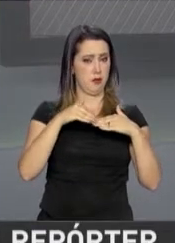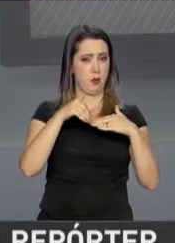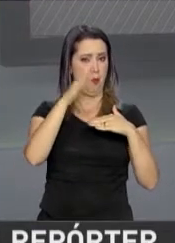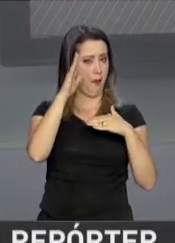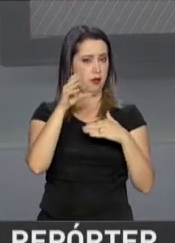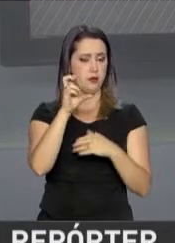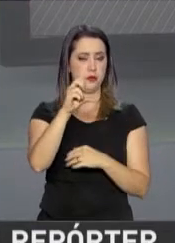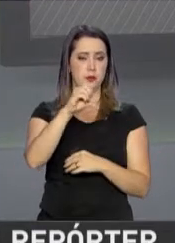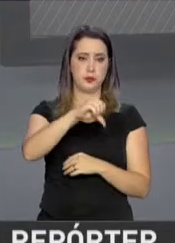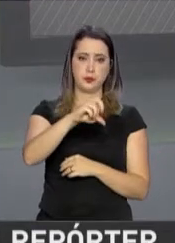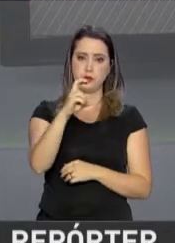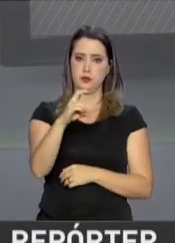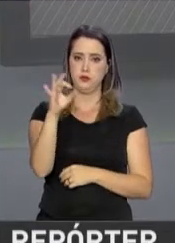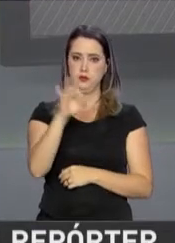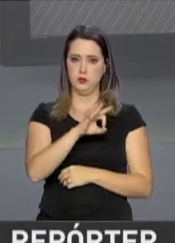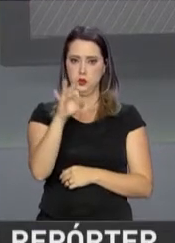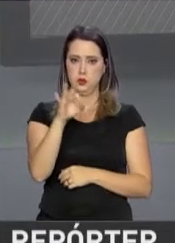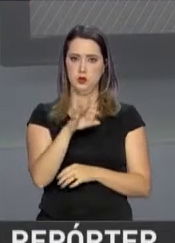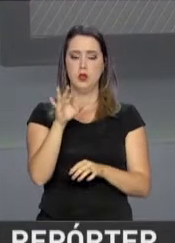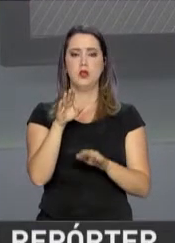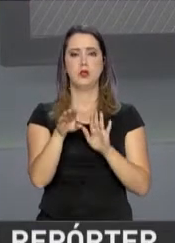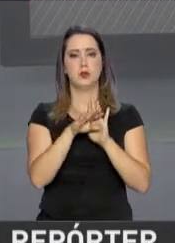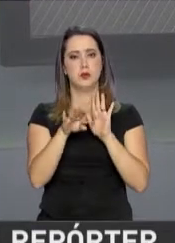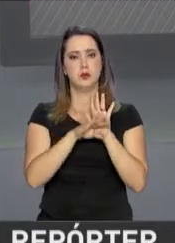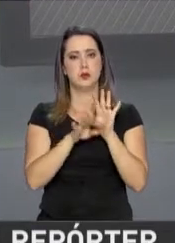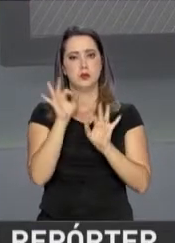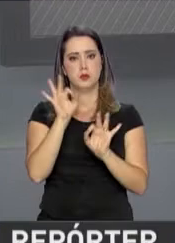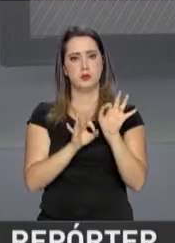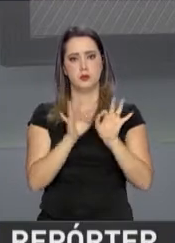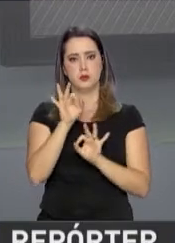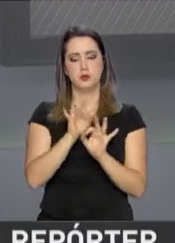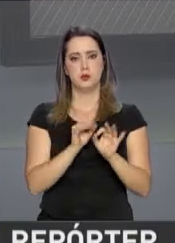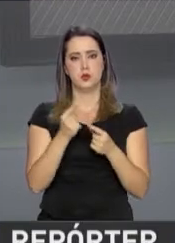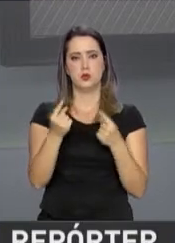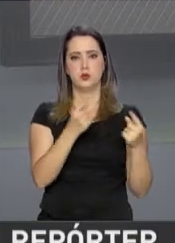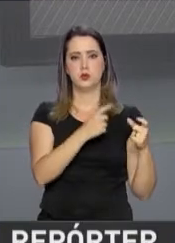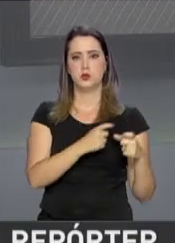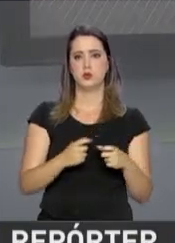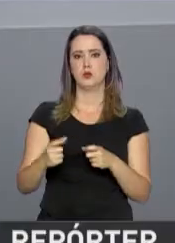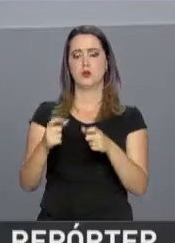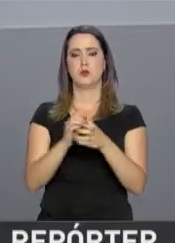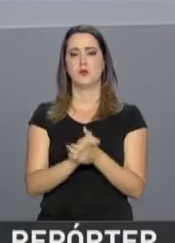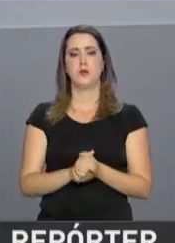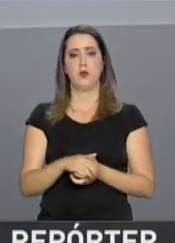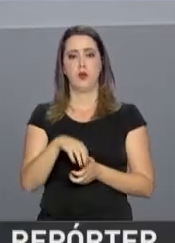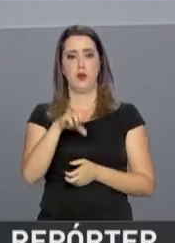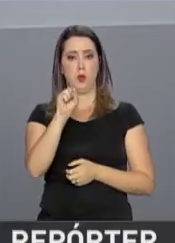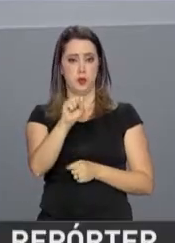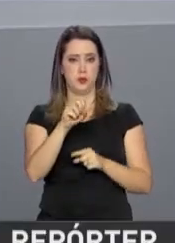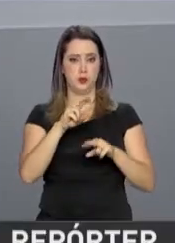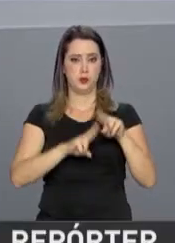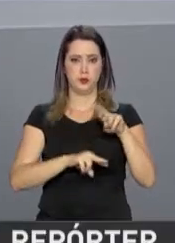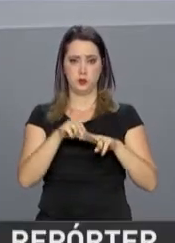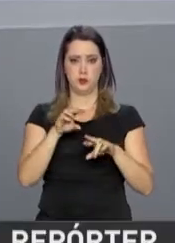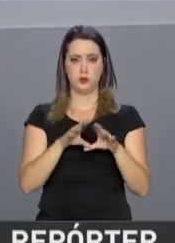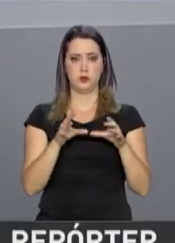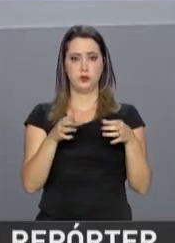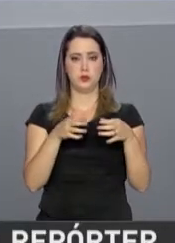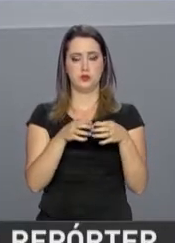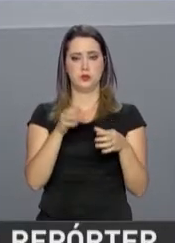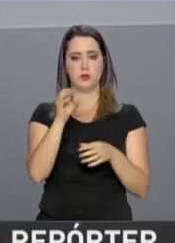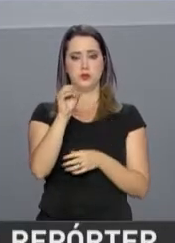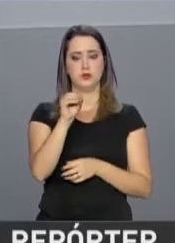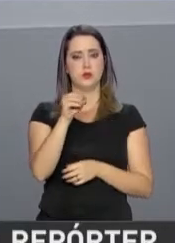planos de resposta a surtos da doença conforme as necessidades de cada região no dia 8 de junho a organização pan americana